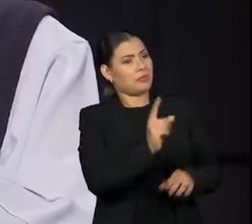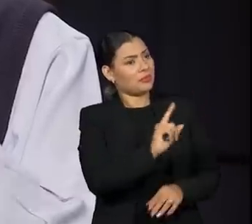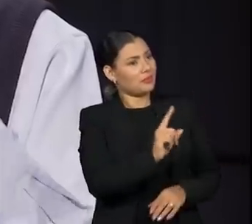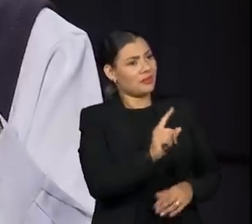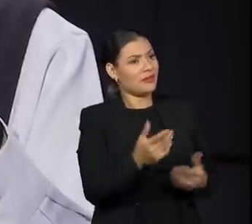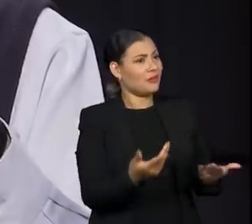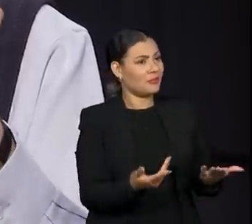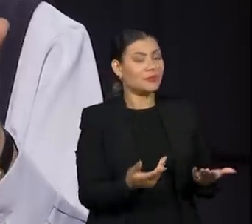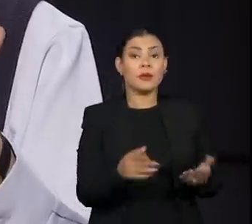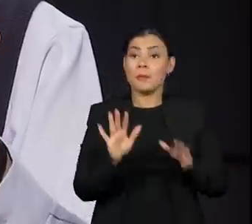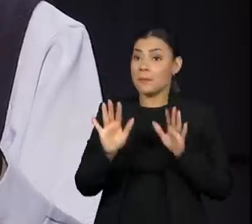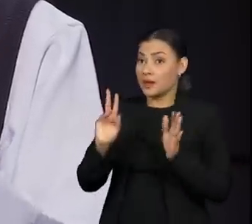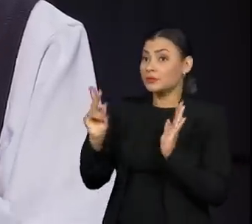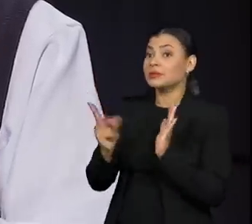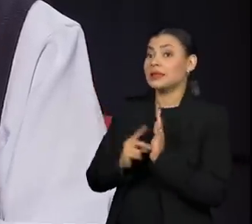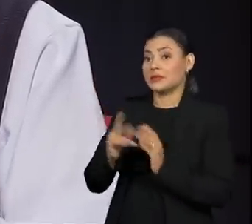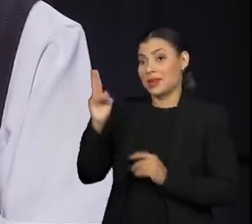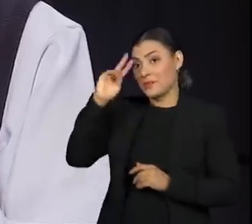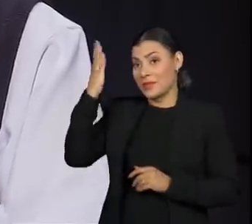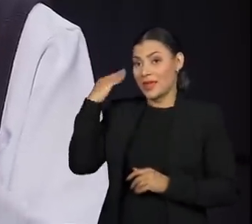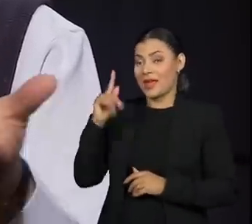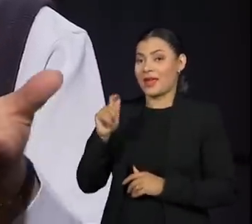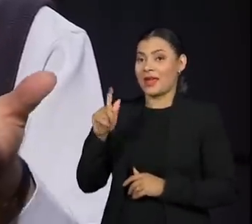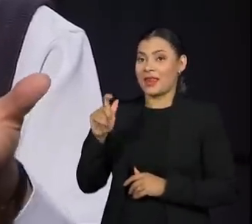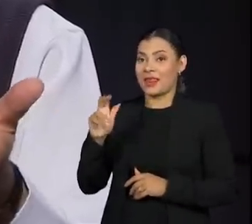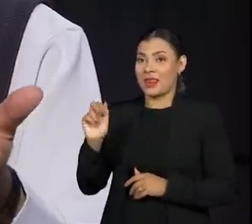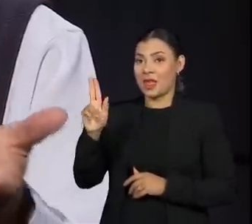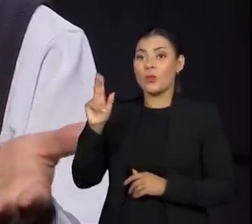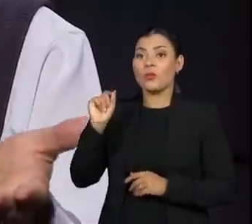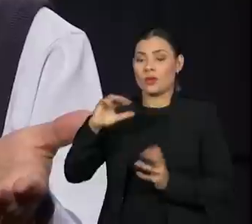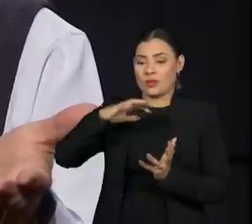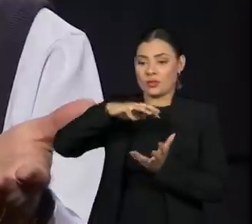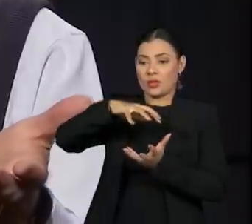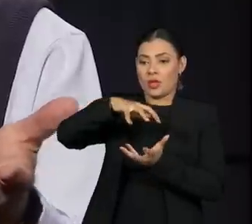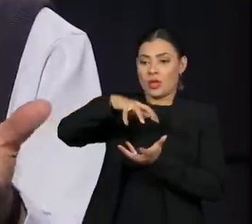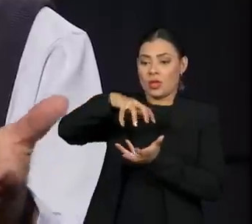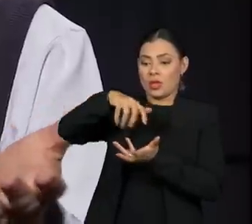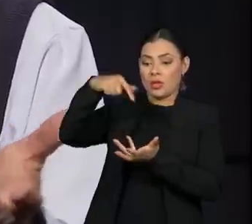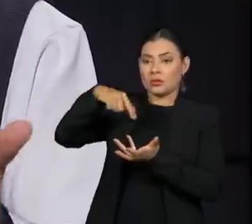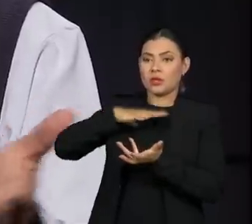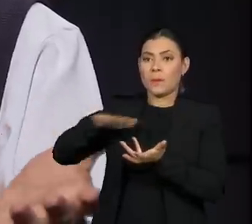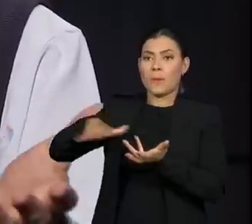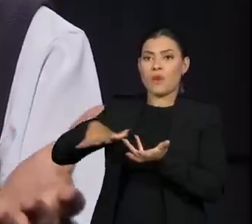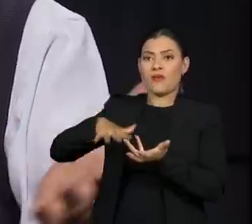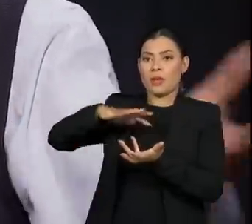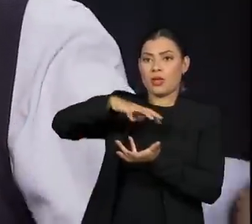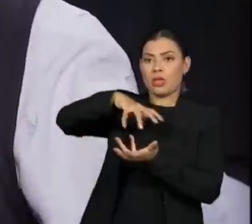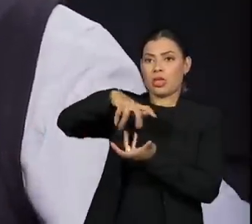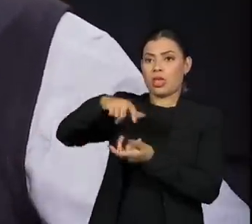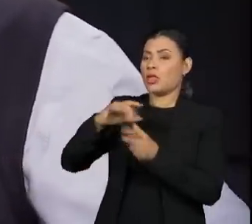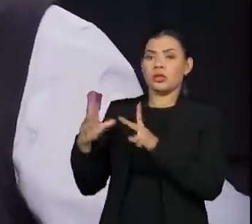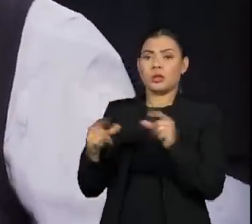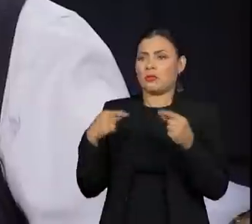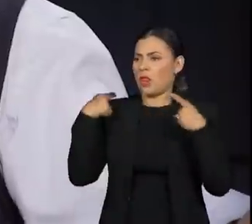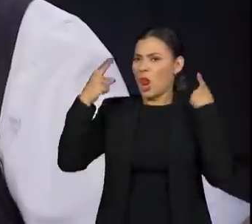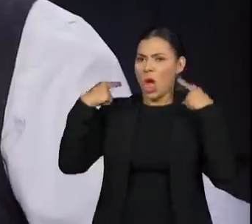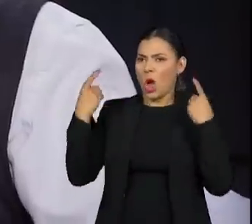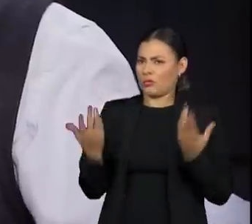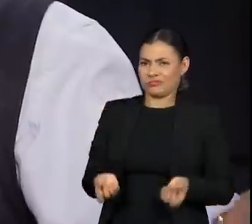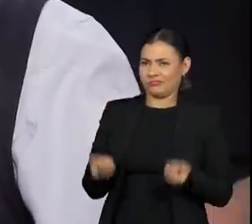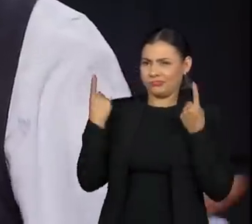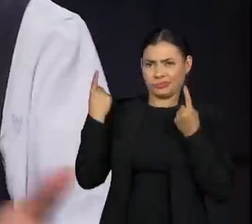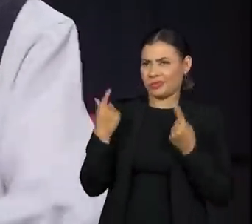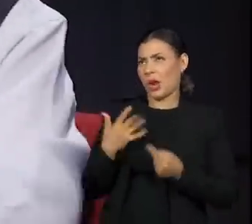é só lembrar que quando o Galileu falou que a Terra se movia ele era minoria a grandeza você é doido óbvio que a terra não se move